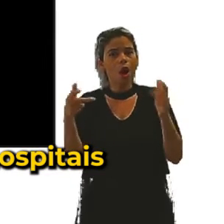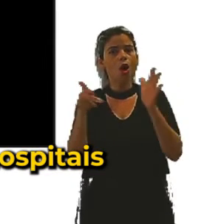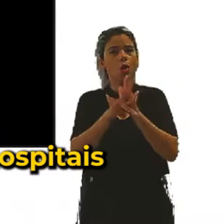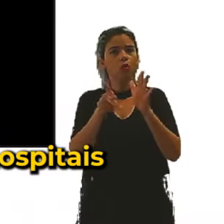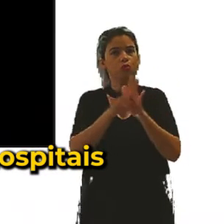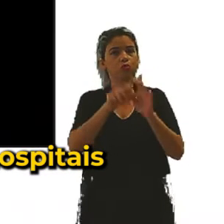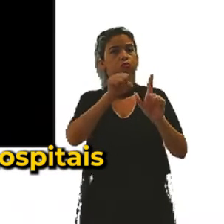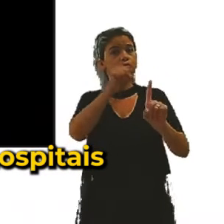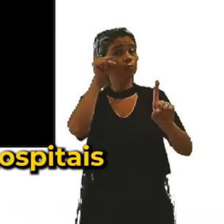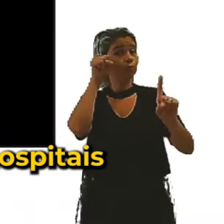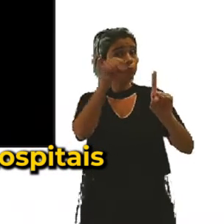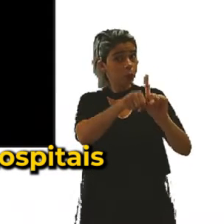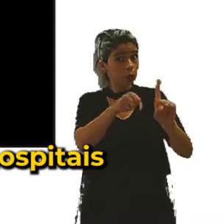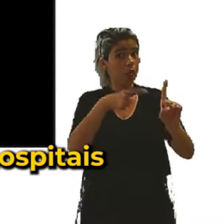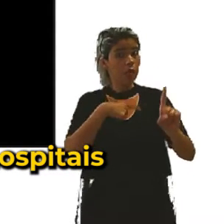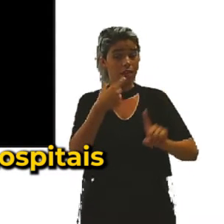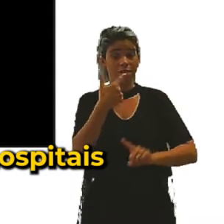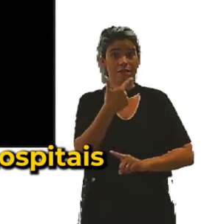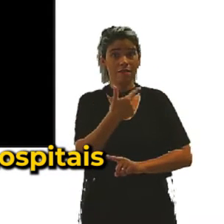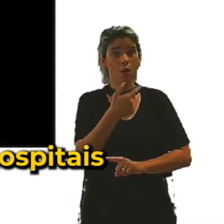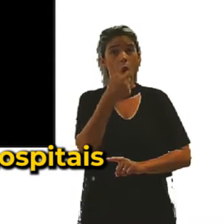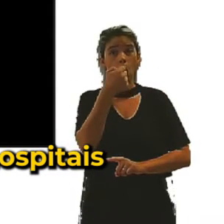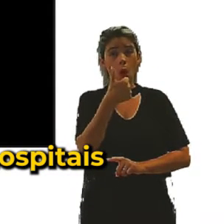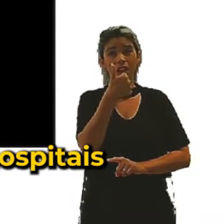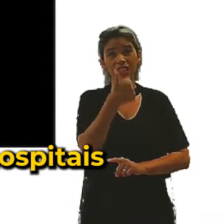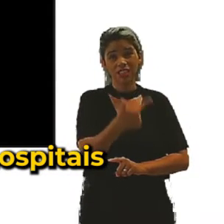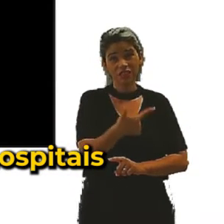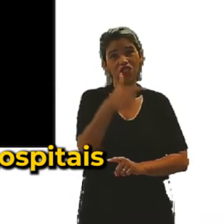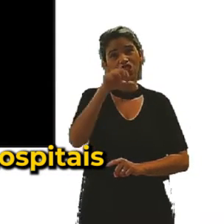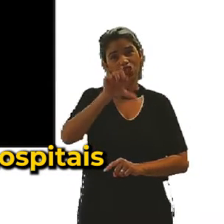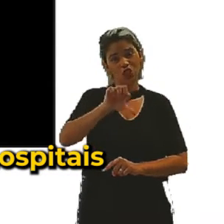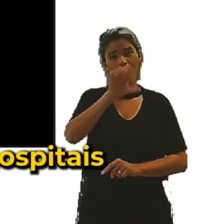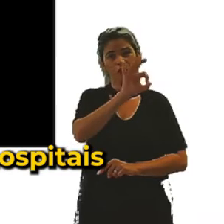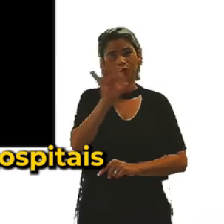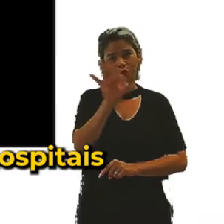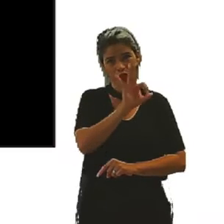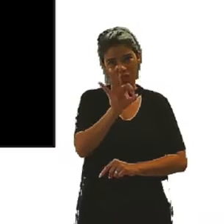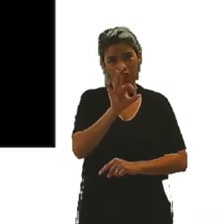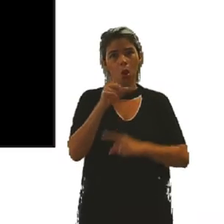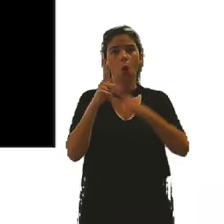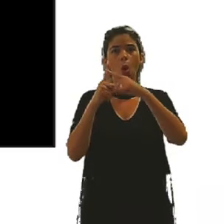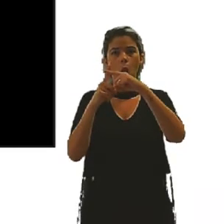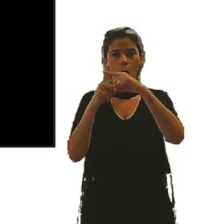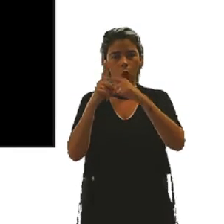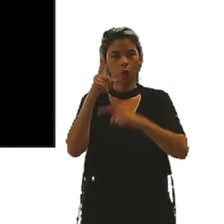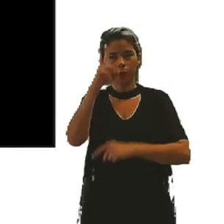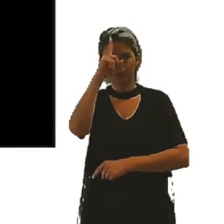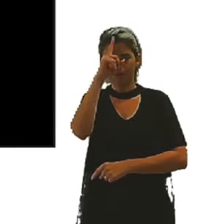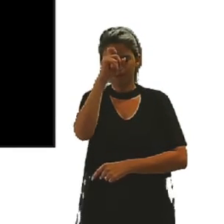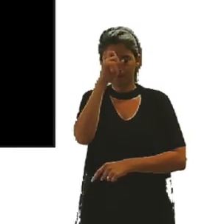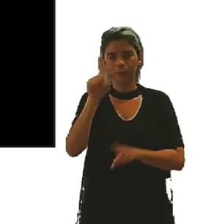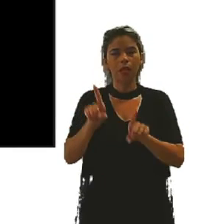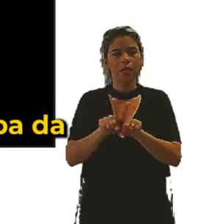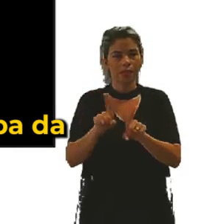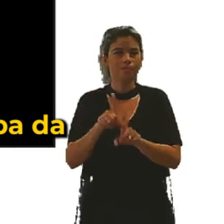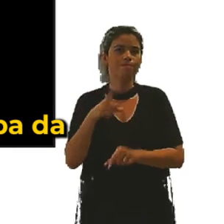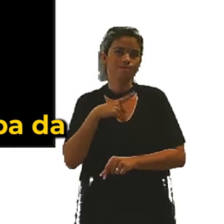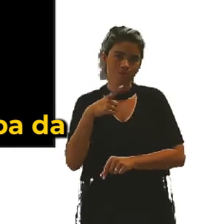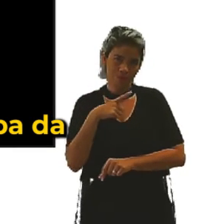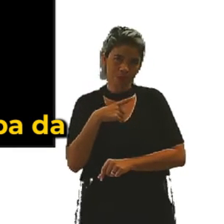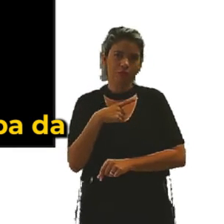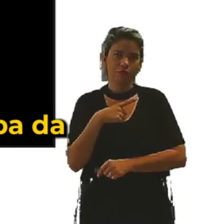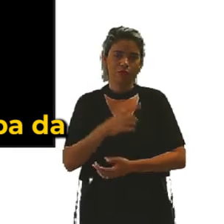ao domicílio, teve essa taxa de quase 29%, os hospitais também, e a via pública 26%.